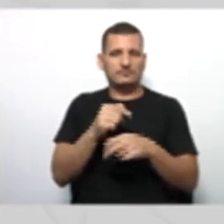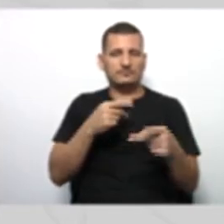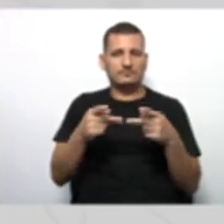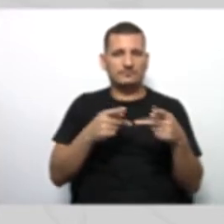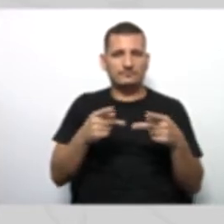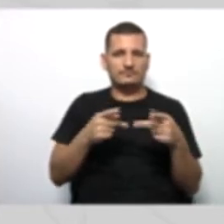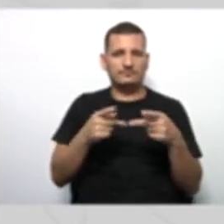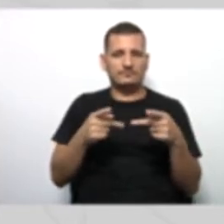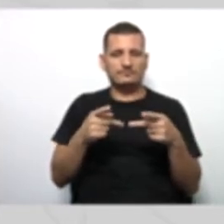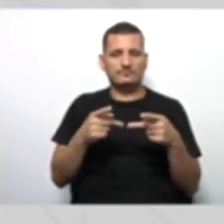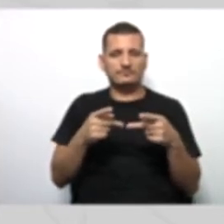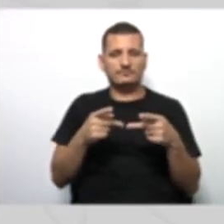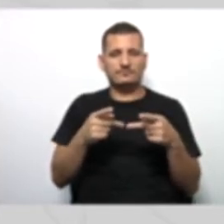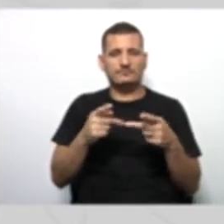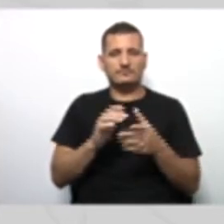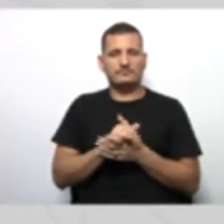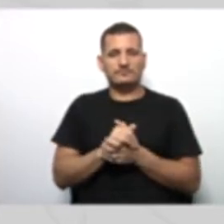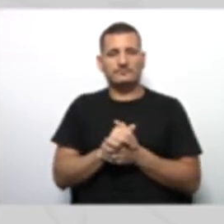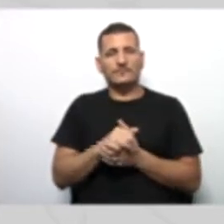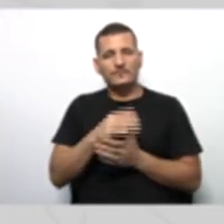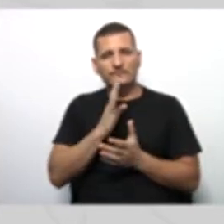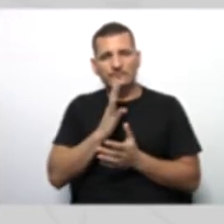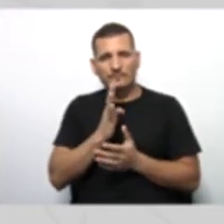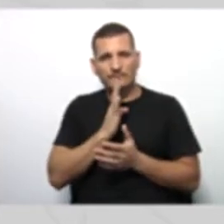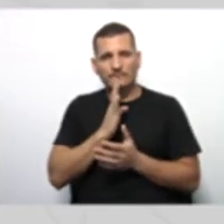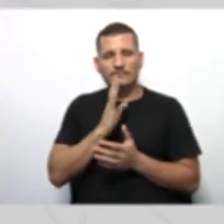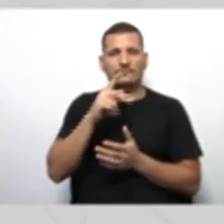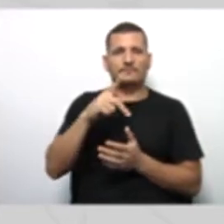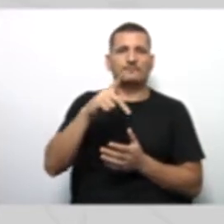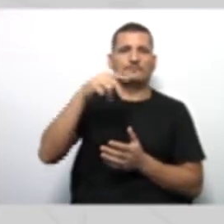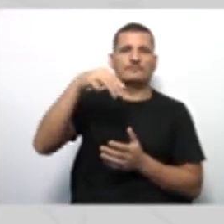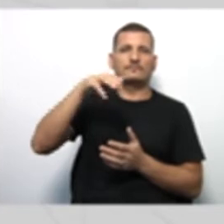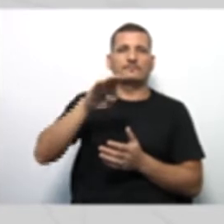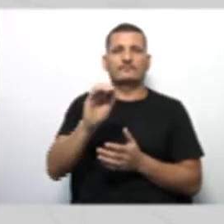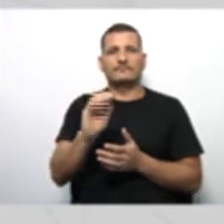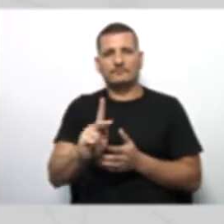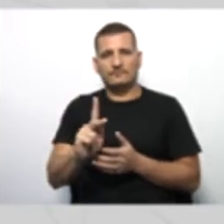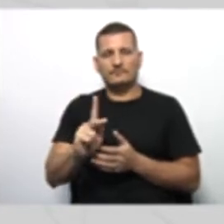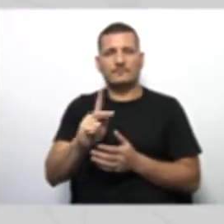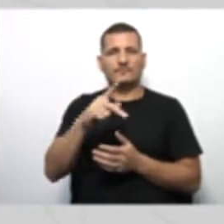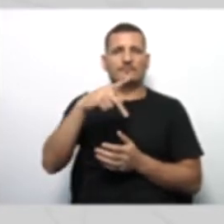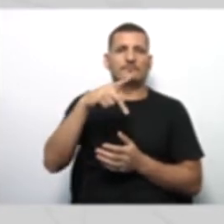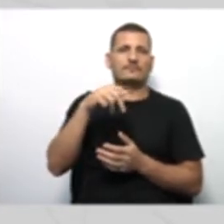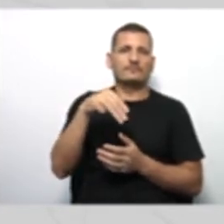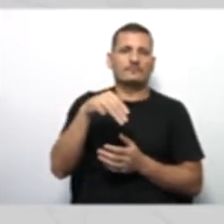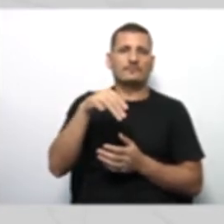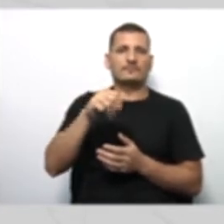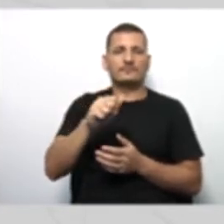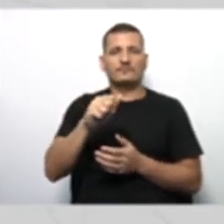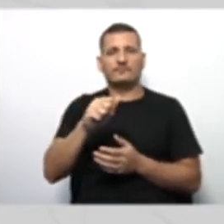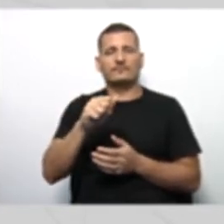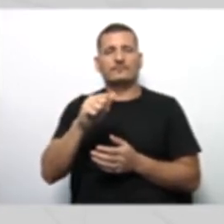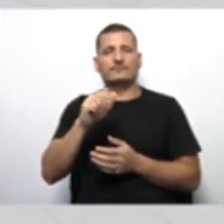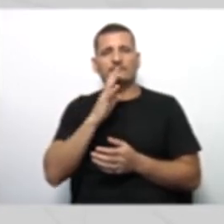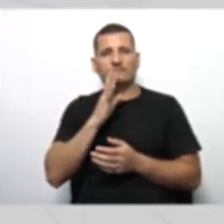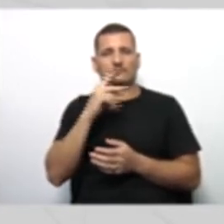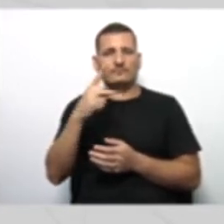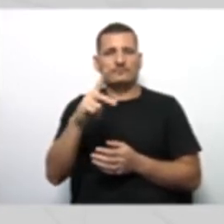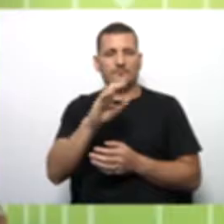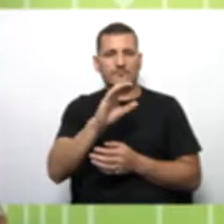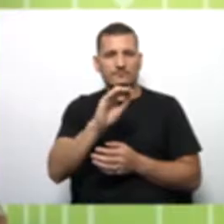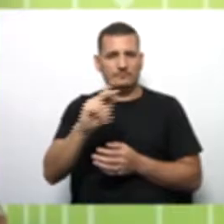projeto que conhece o PMBOK, que conhece o PMI, que conhece principalmente a sua cooperativa,